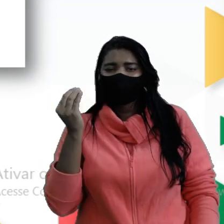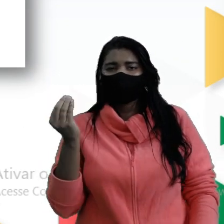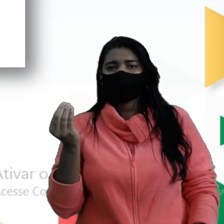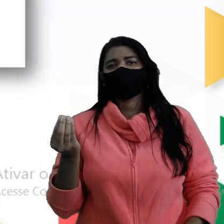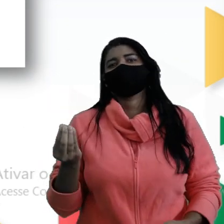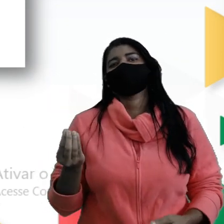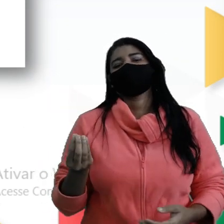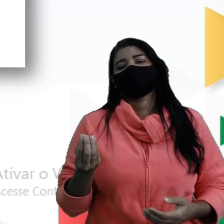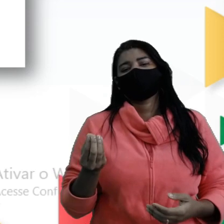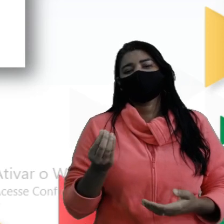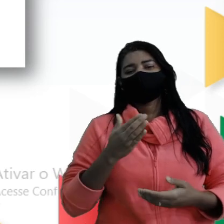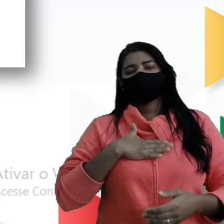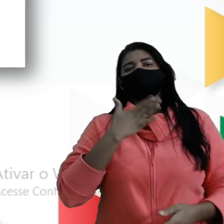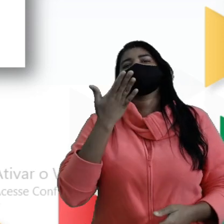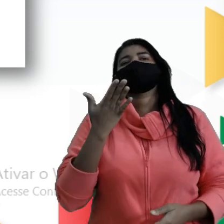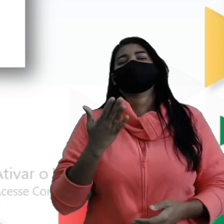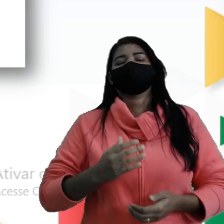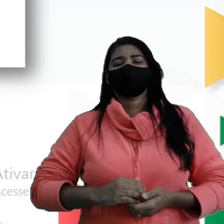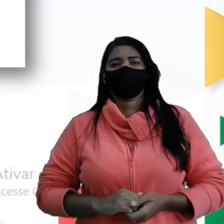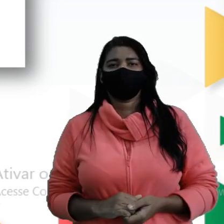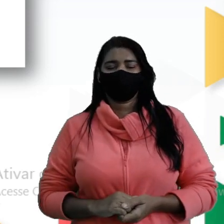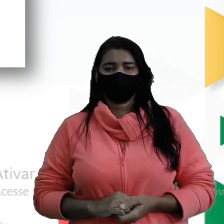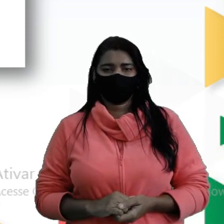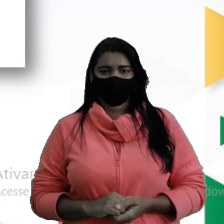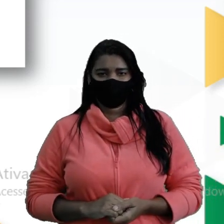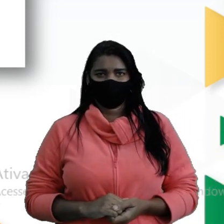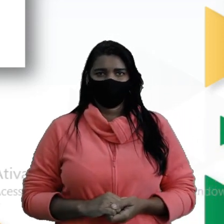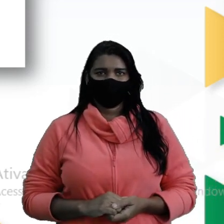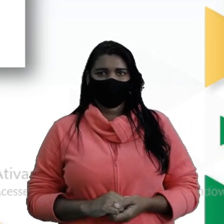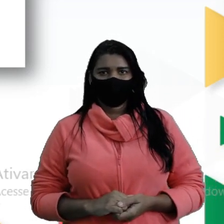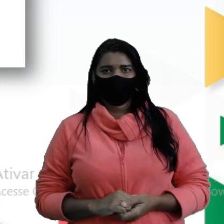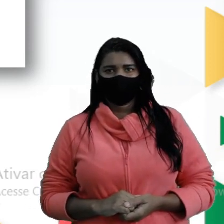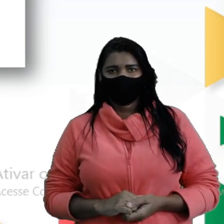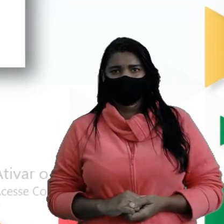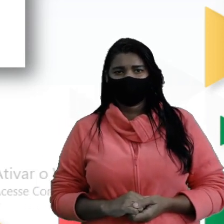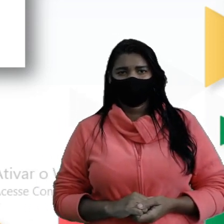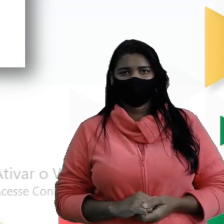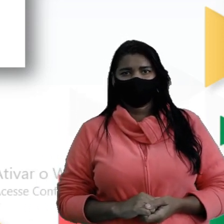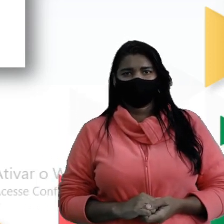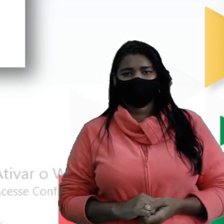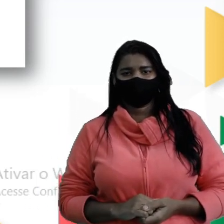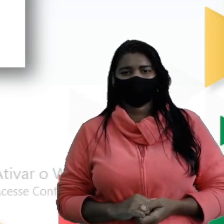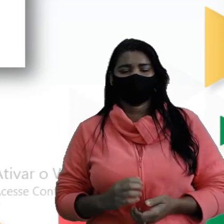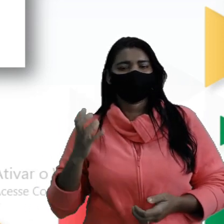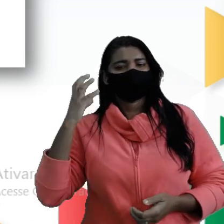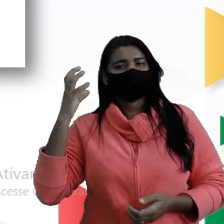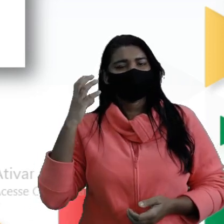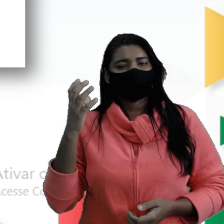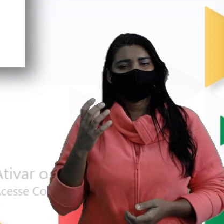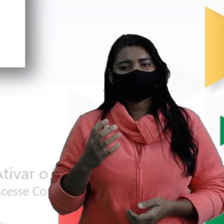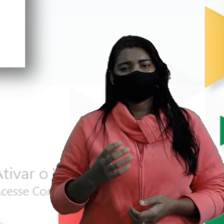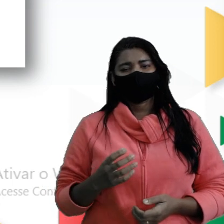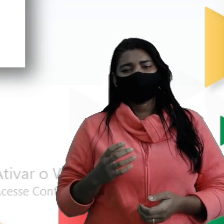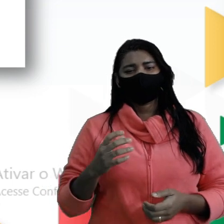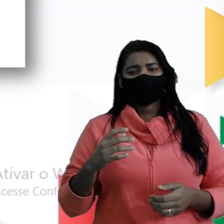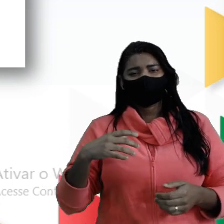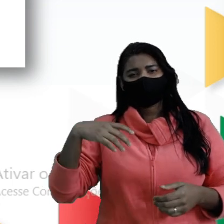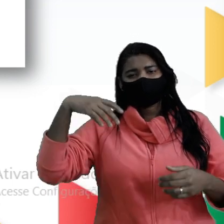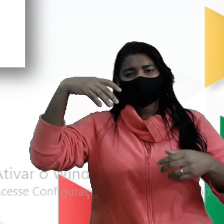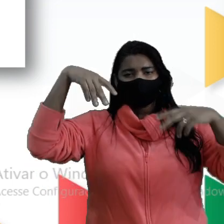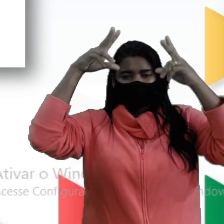bela surpresa. Aí, tchoc. Olhem só a onomatopeia, essa imitação do som. Aí, um príncipe,